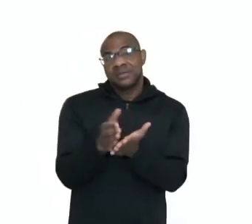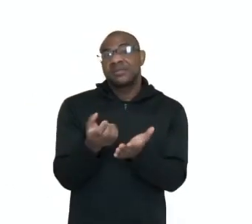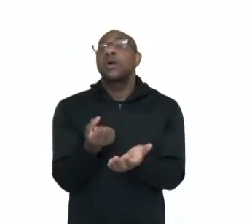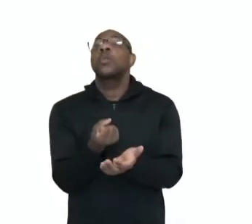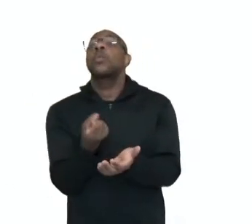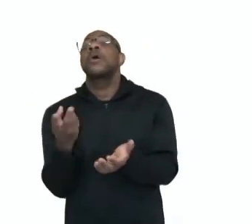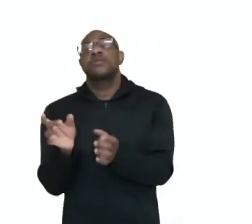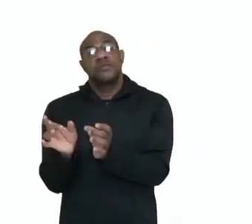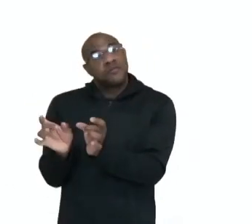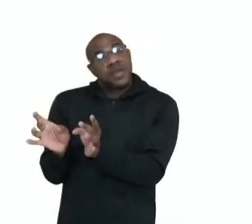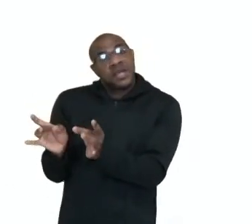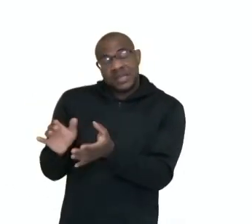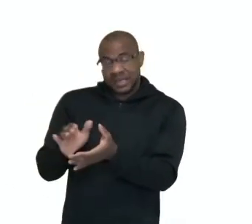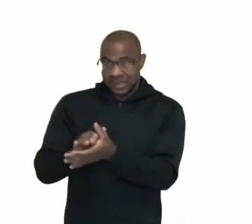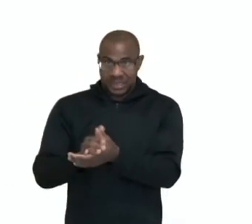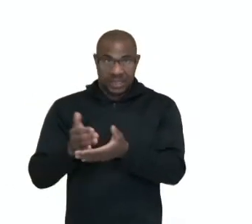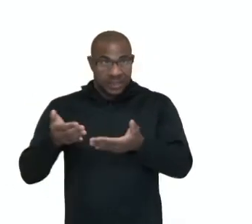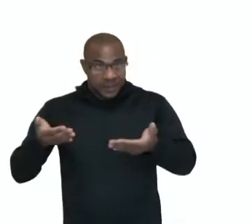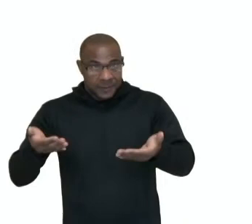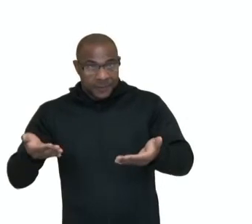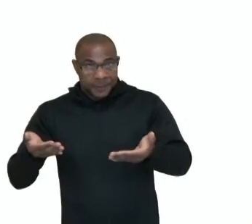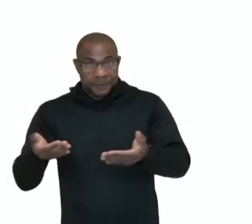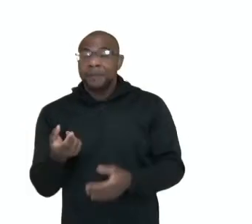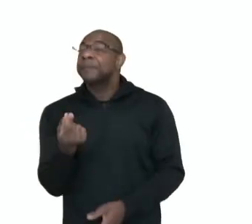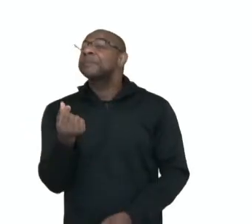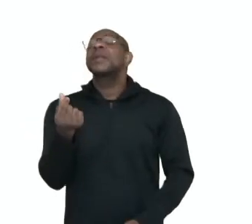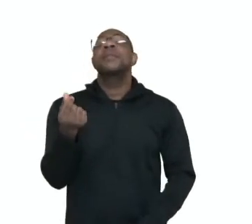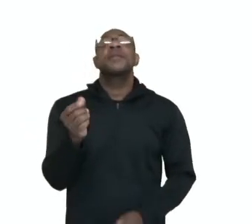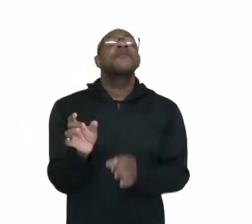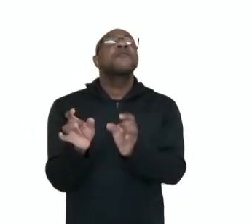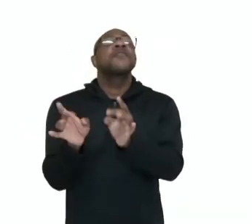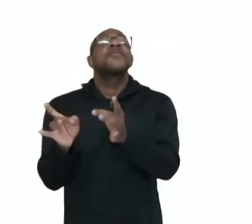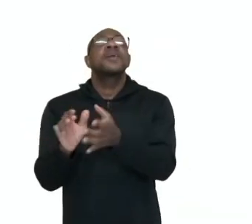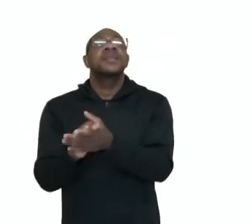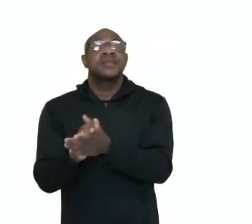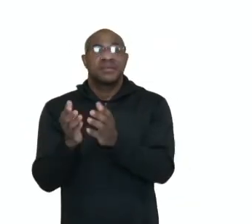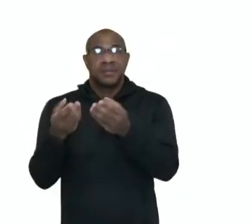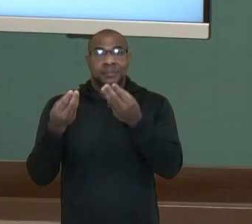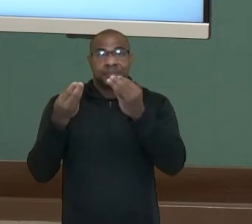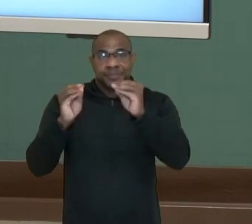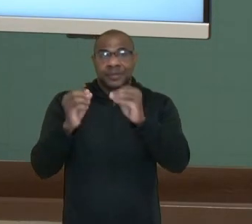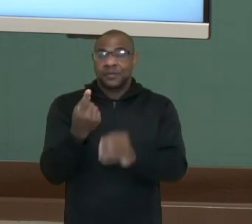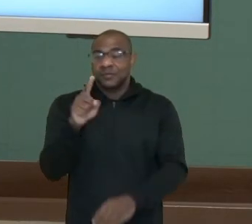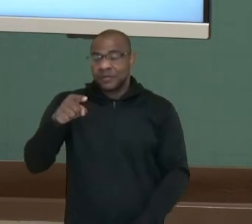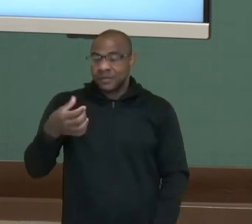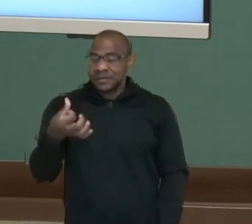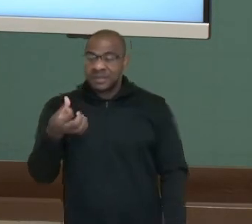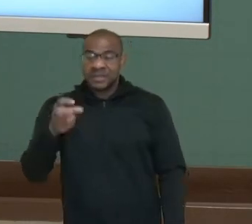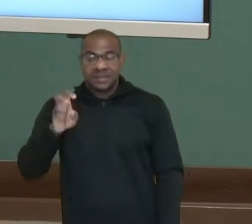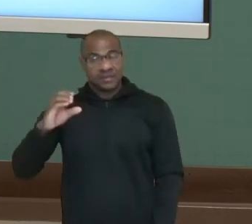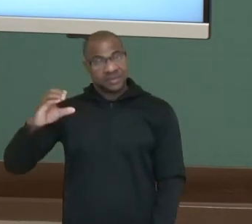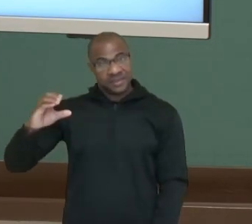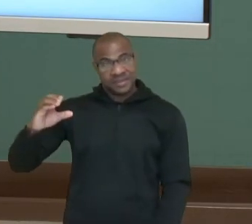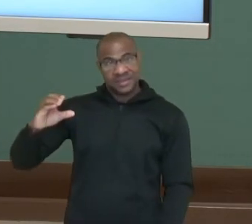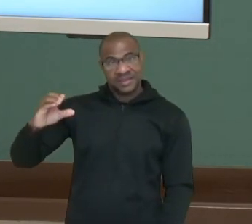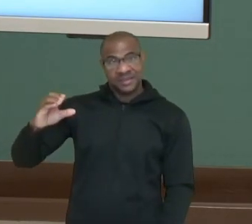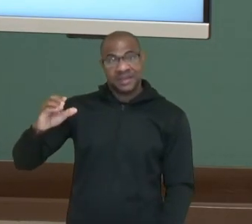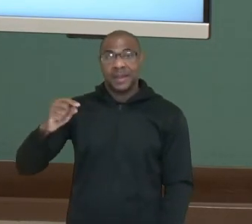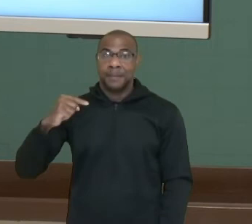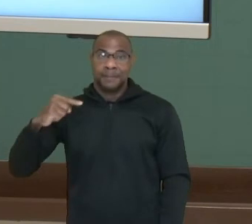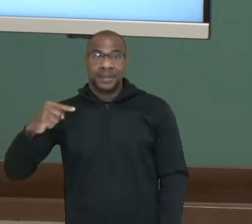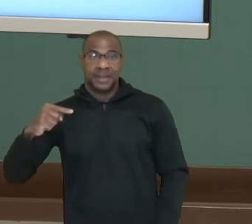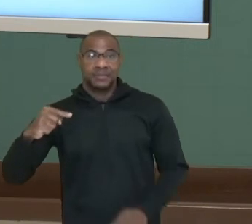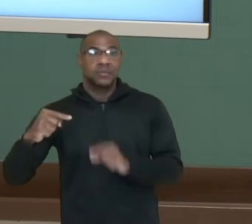lucro. O preço de venda foi dado no enunciado, 1,65C, menos